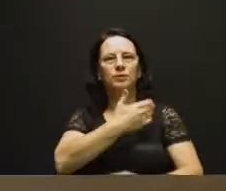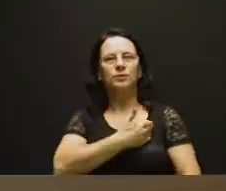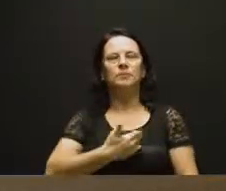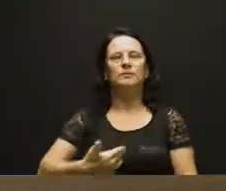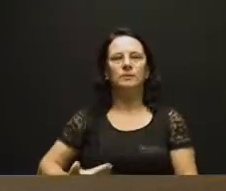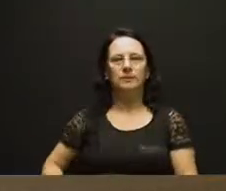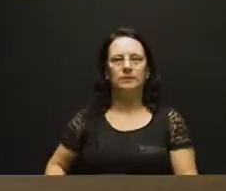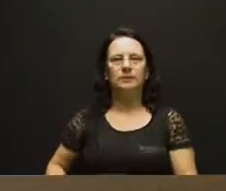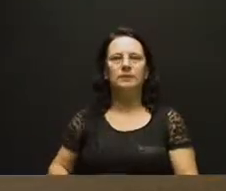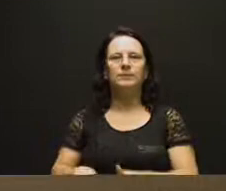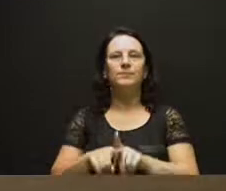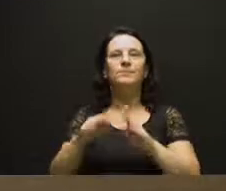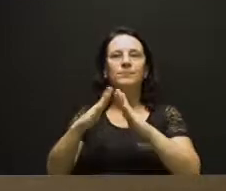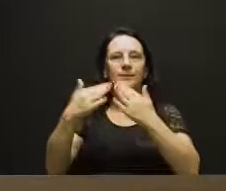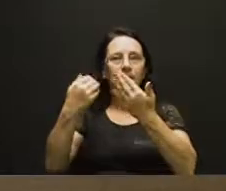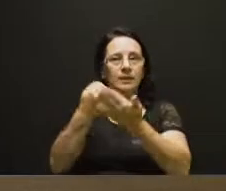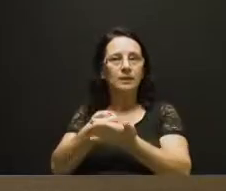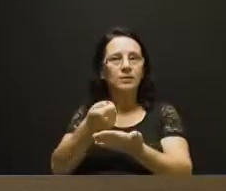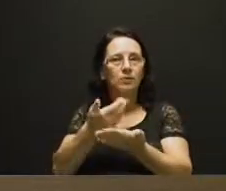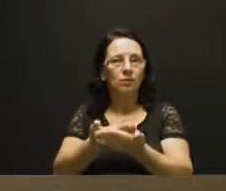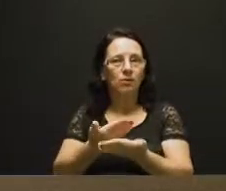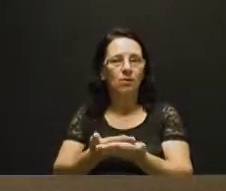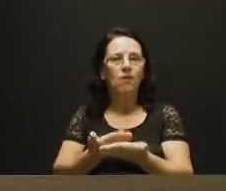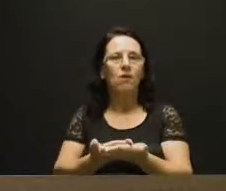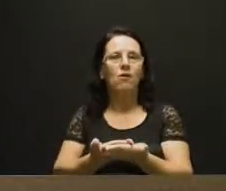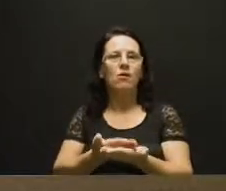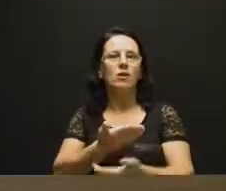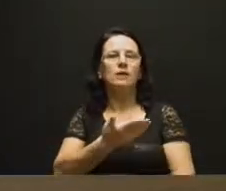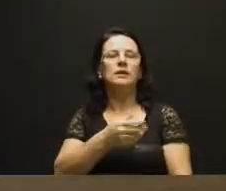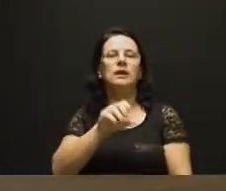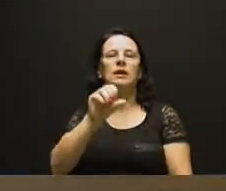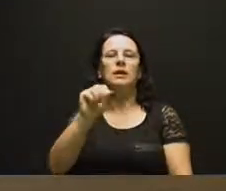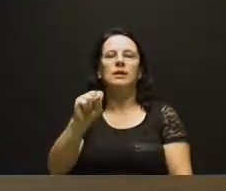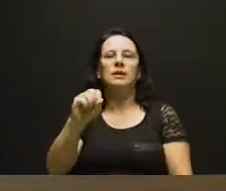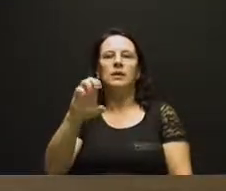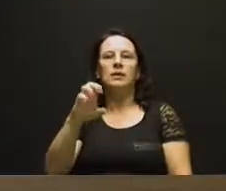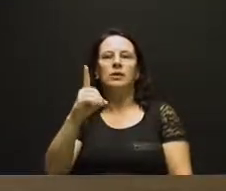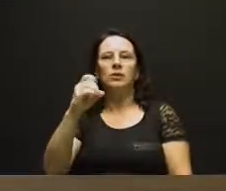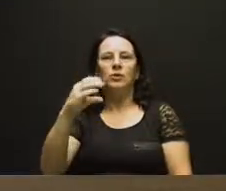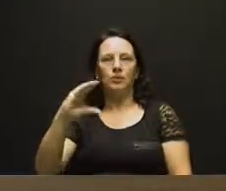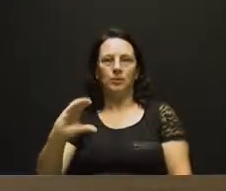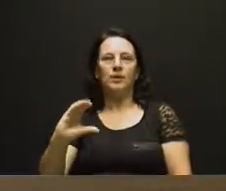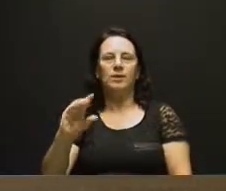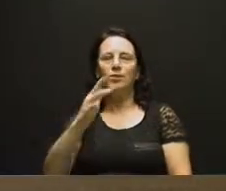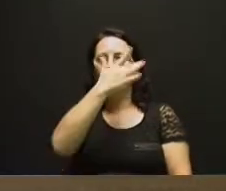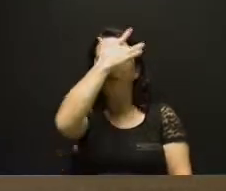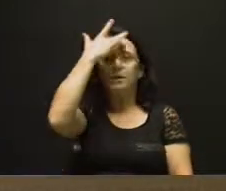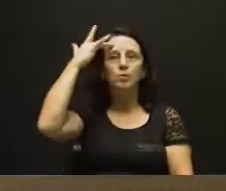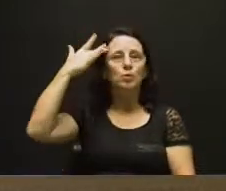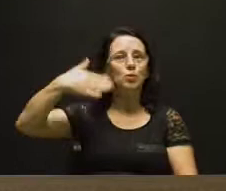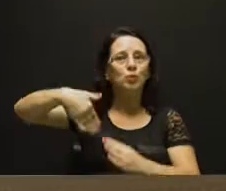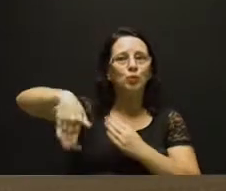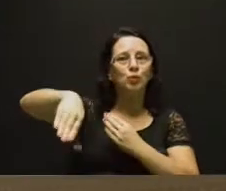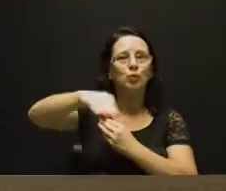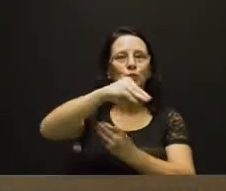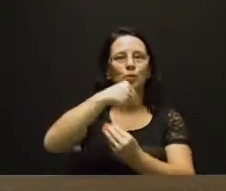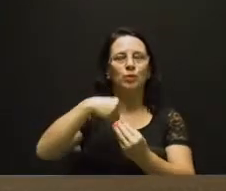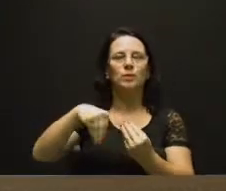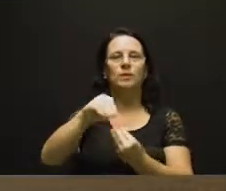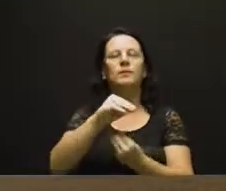pela escola pela seduc pela sedesp por todas as pessoas envolvidas